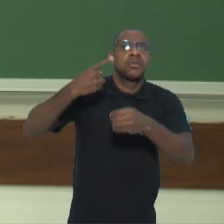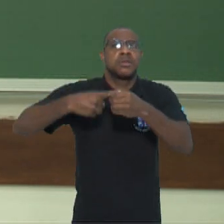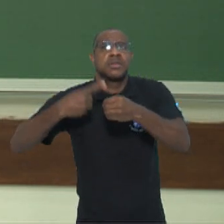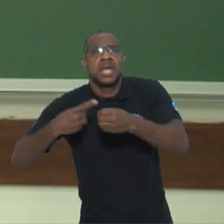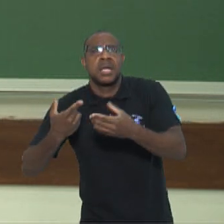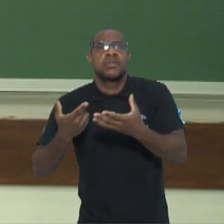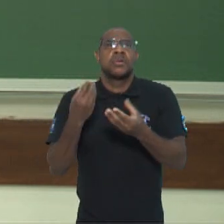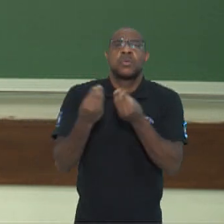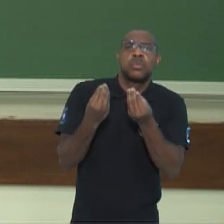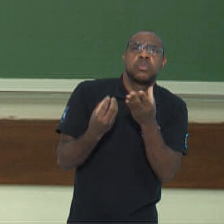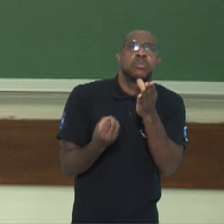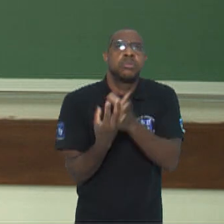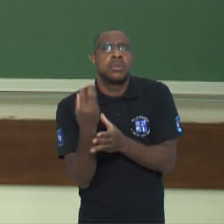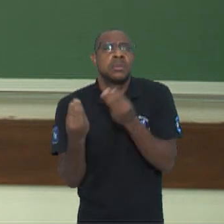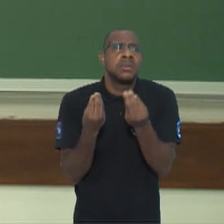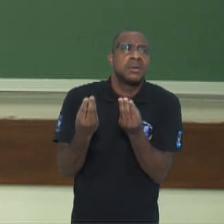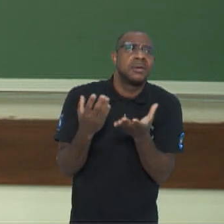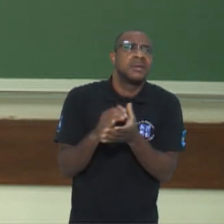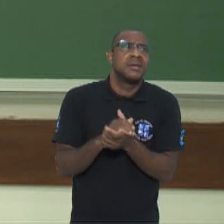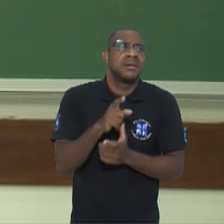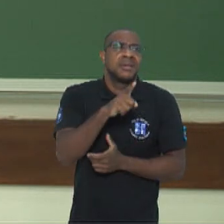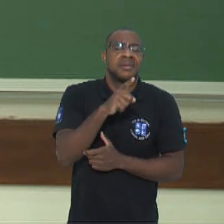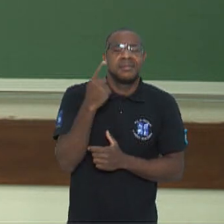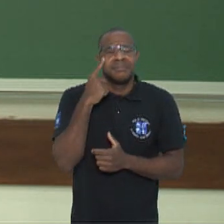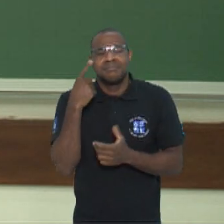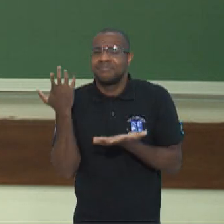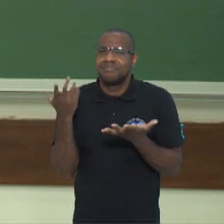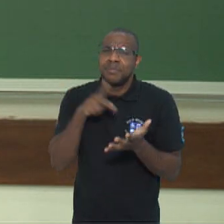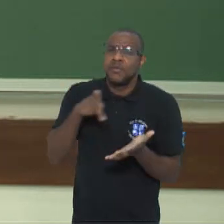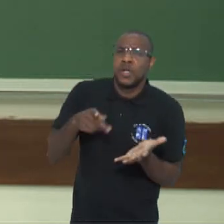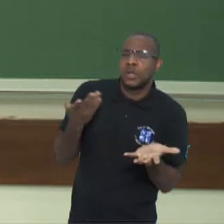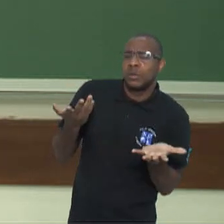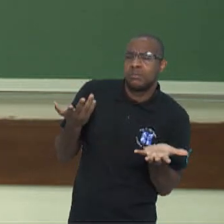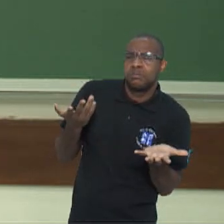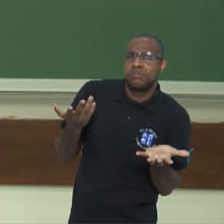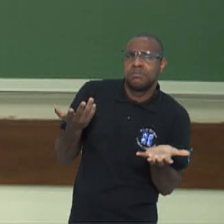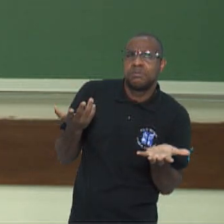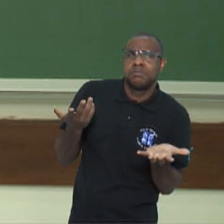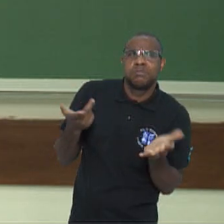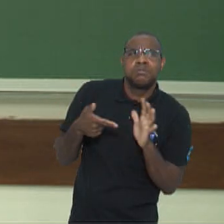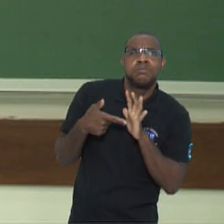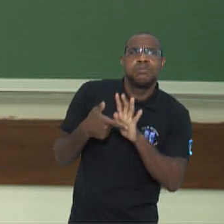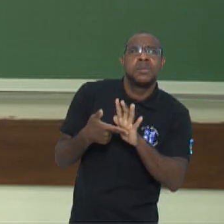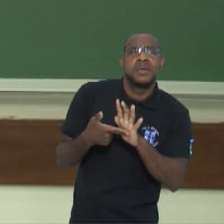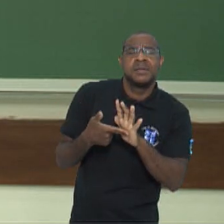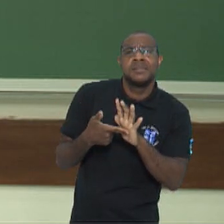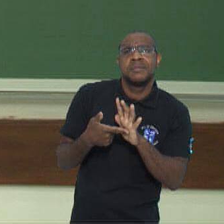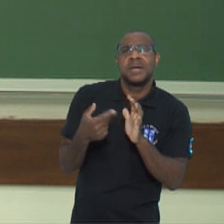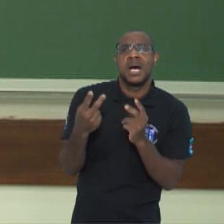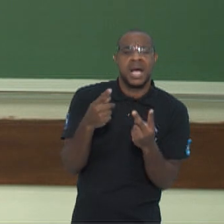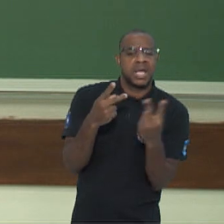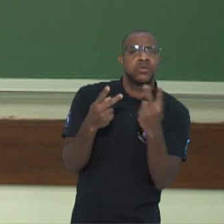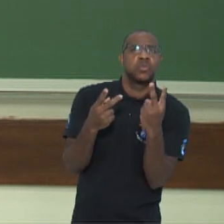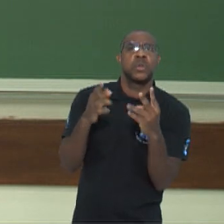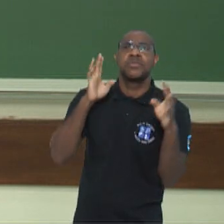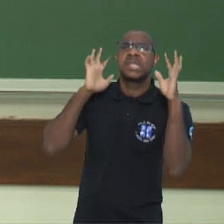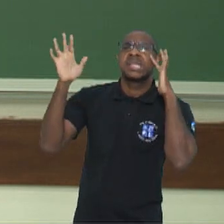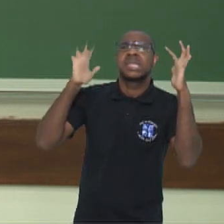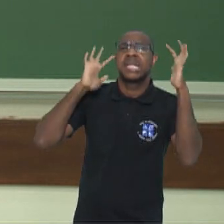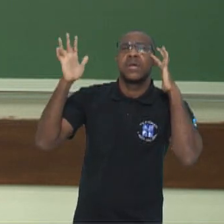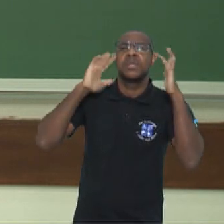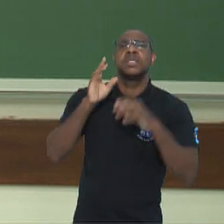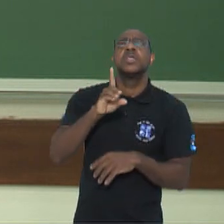montanhismo surgiu. Bom, eu não vou entrar nesse conflito, mas eu vou apresentar as duas teorias, as